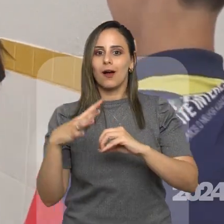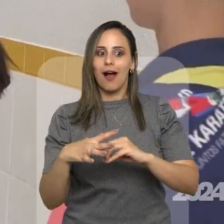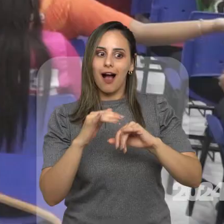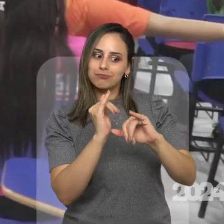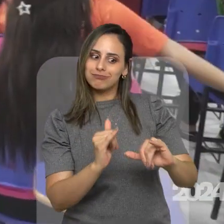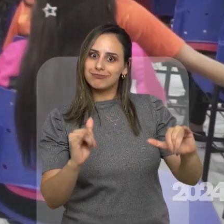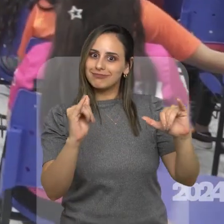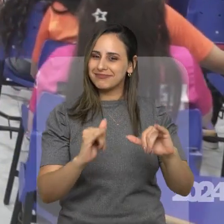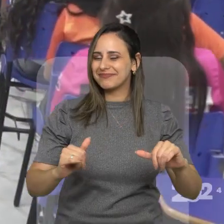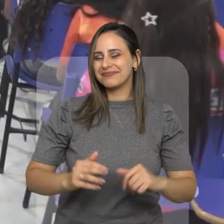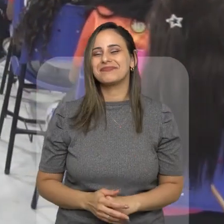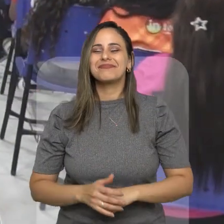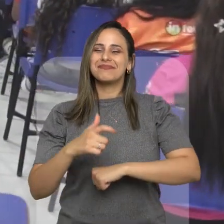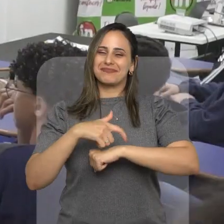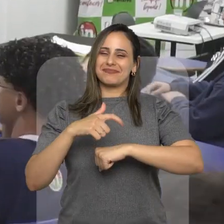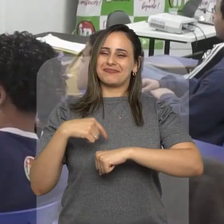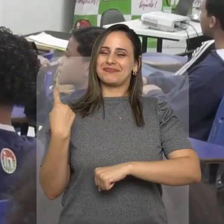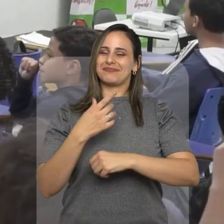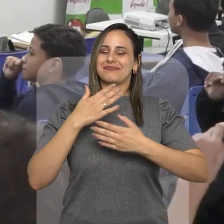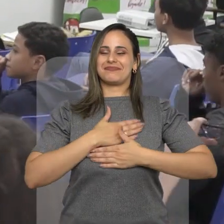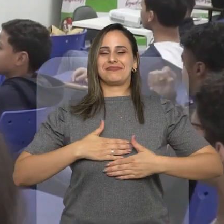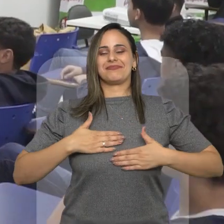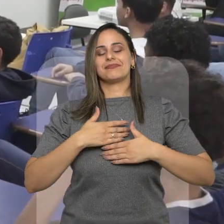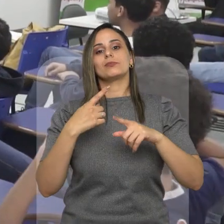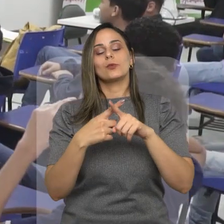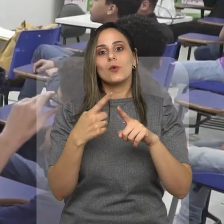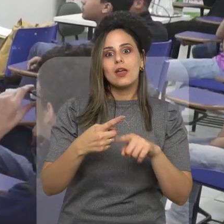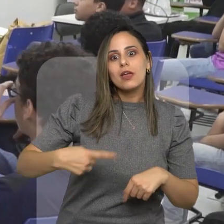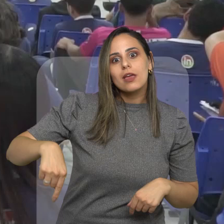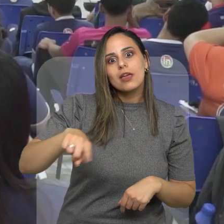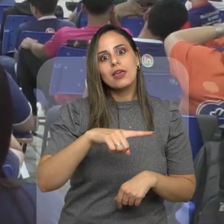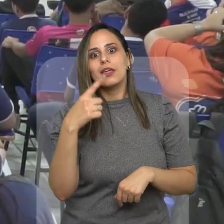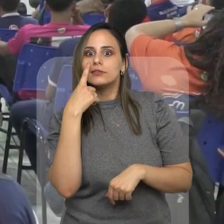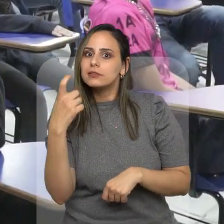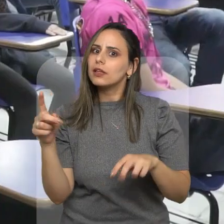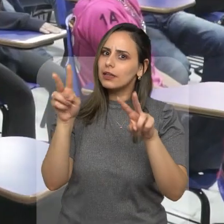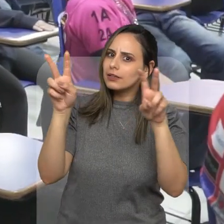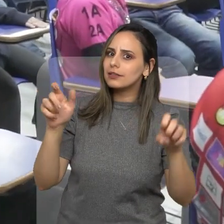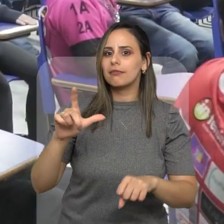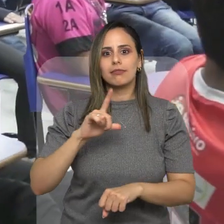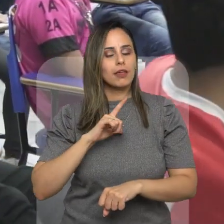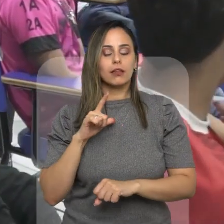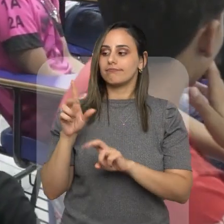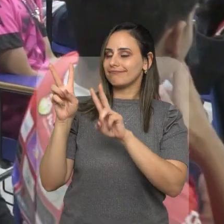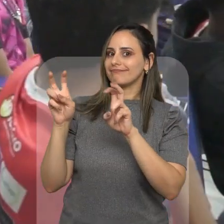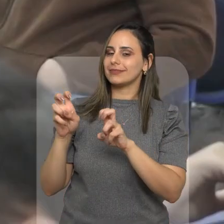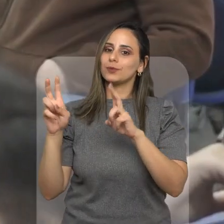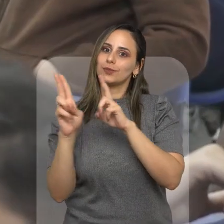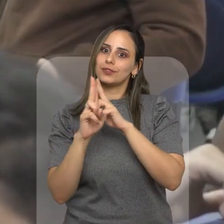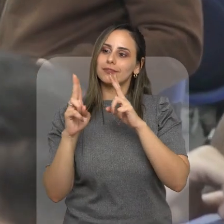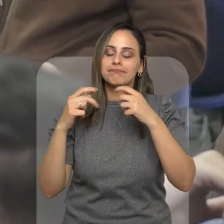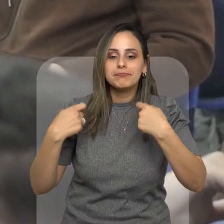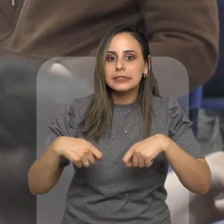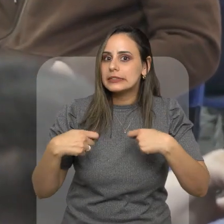ONEE. Foi um momento extremamente gratificante, né, ver o quanto que esses estudantes têm se interessado por essa temática, que é tão urgente e tão necessária